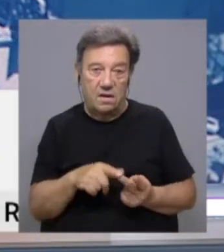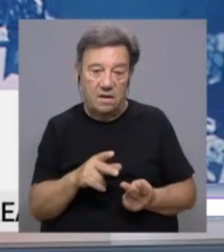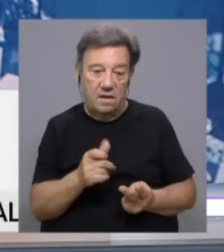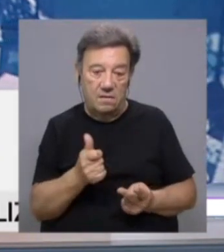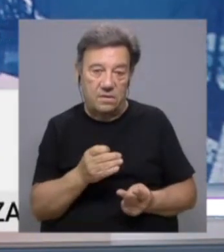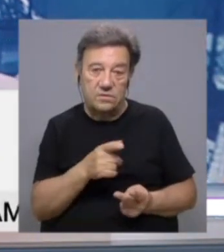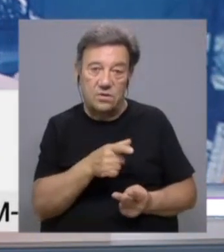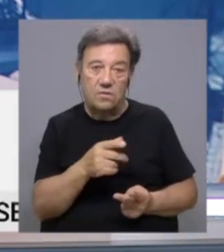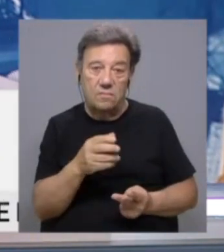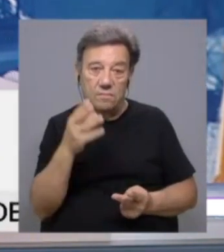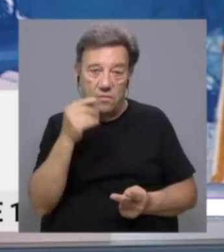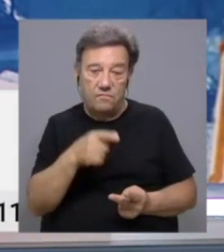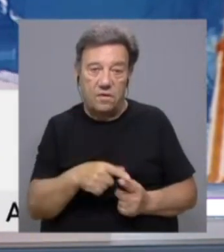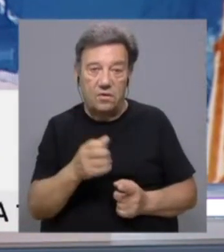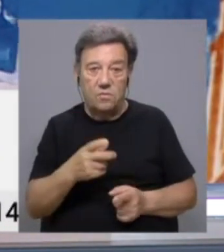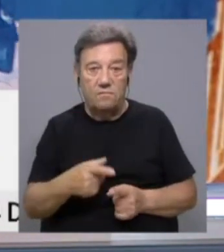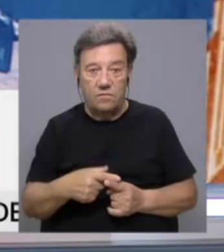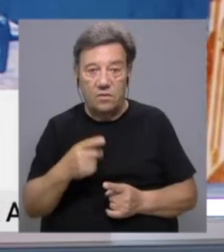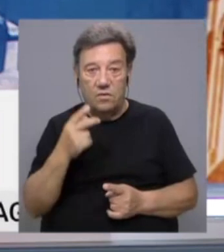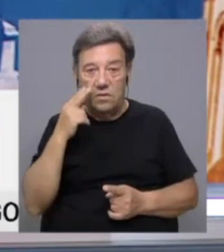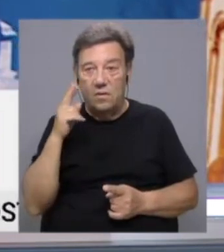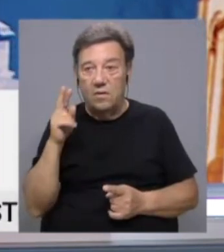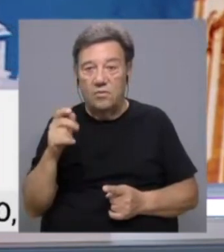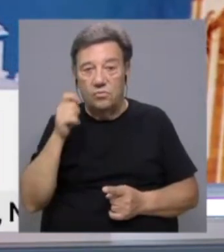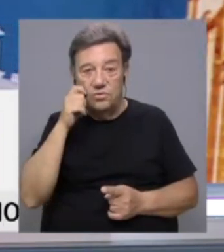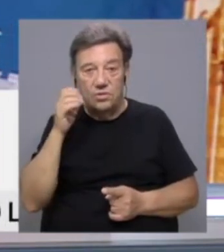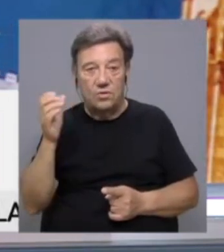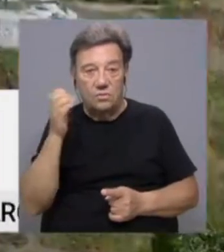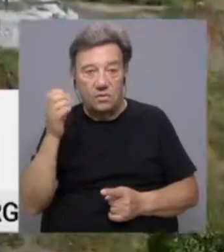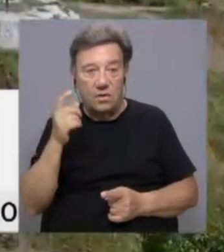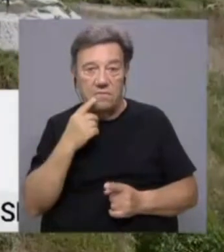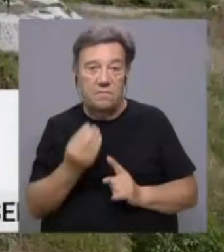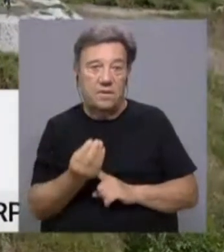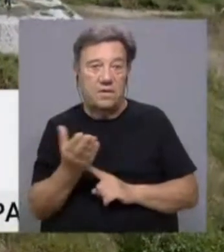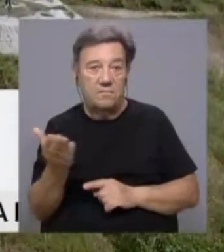São de novo um polo de atração turística, cultural e patrimonial.